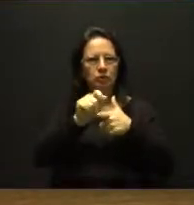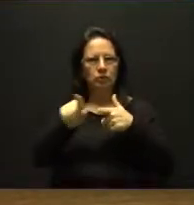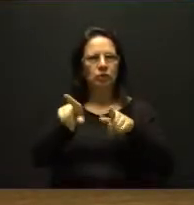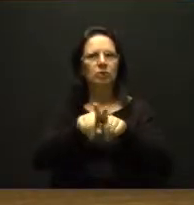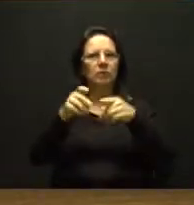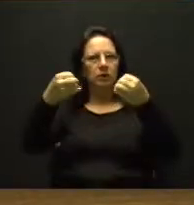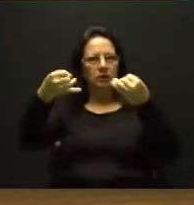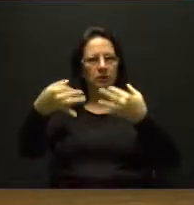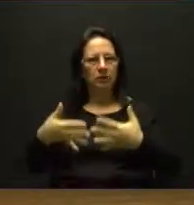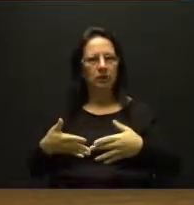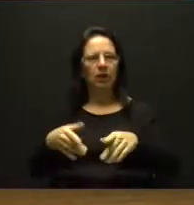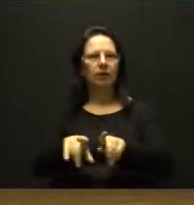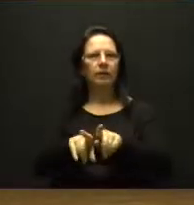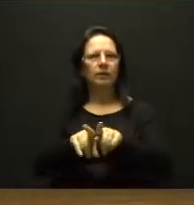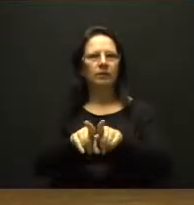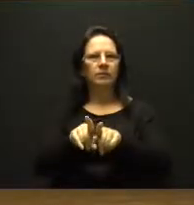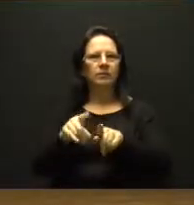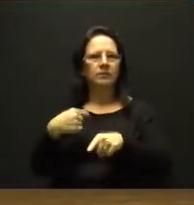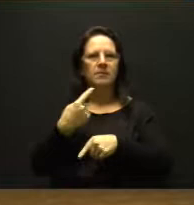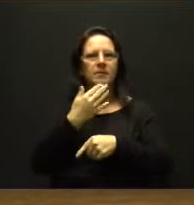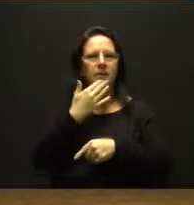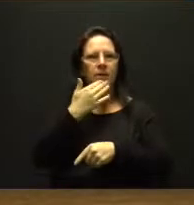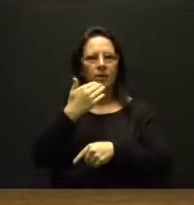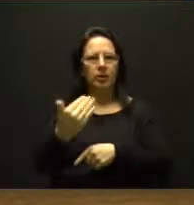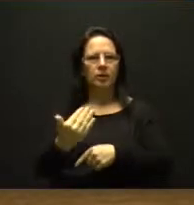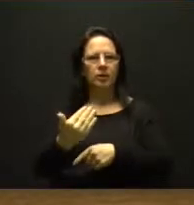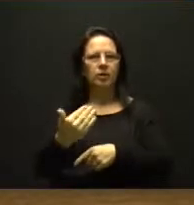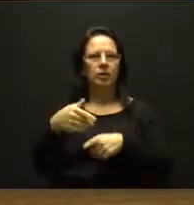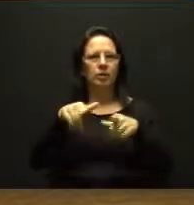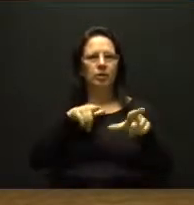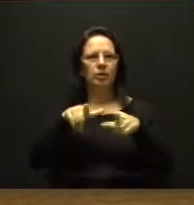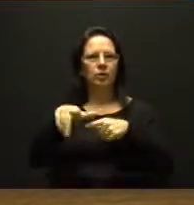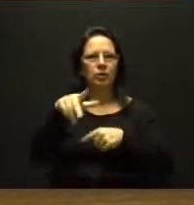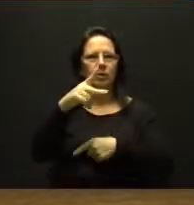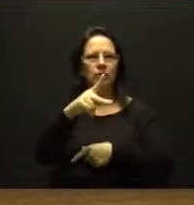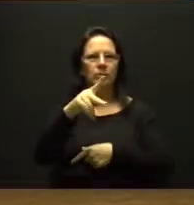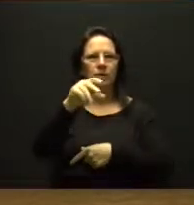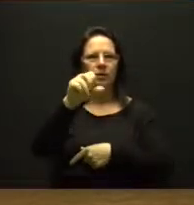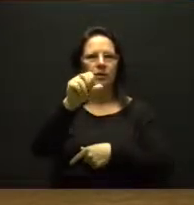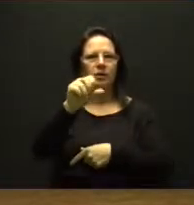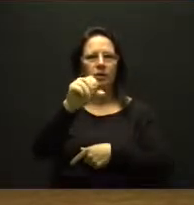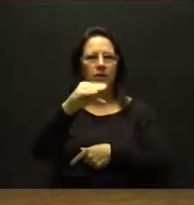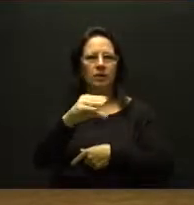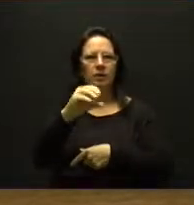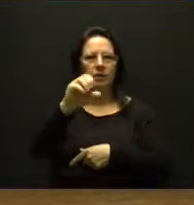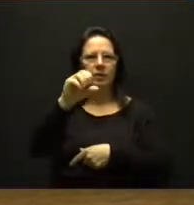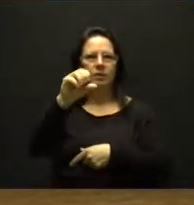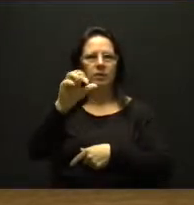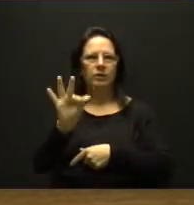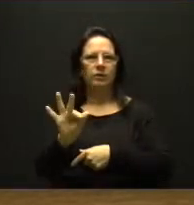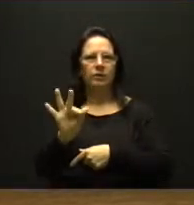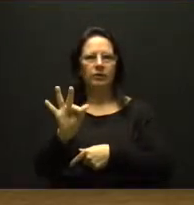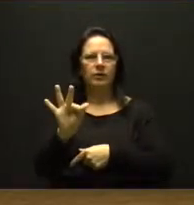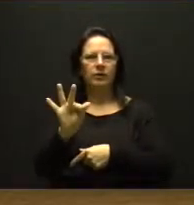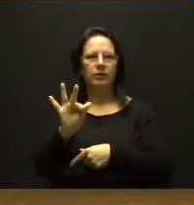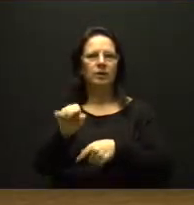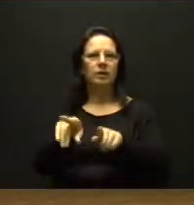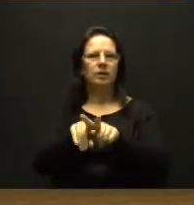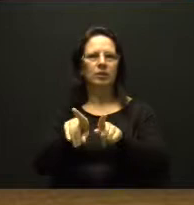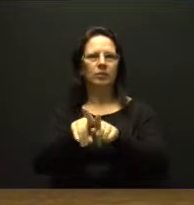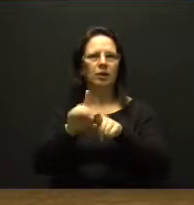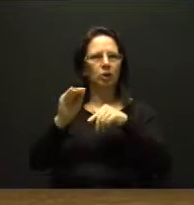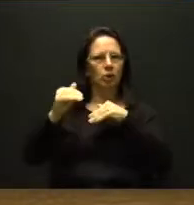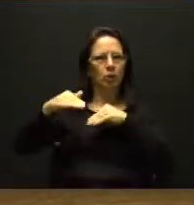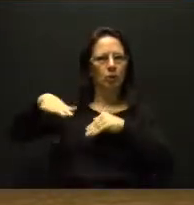esclarecimento nós pedimos que o serviço do psf os serviços que a saúde disponibiliza alcançasse